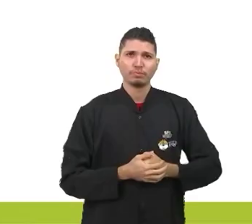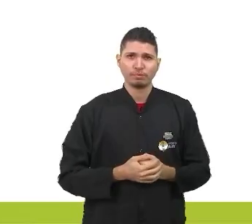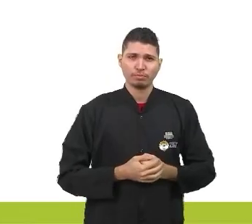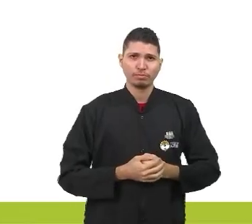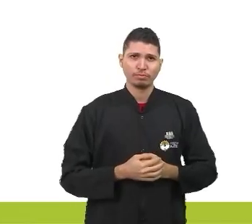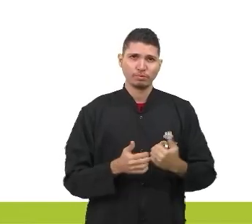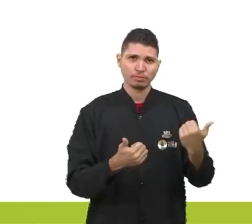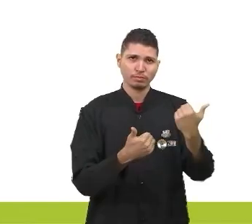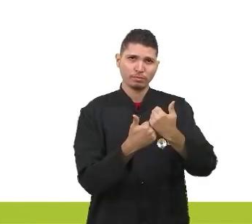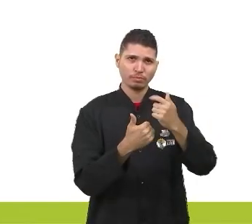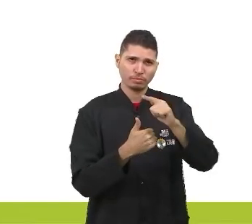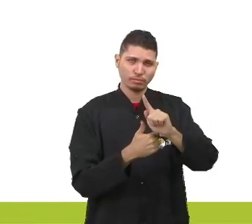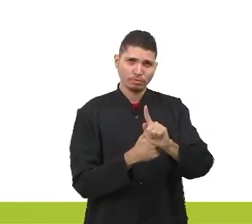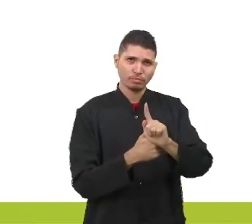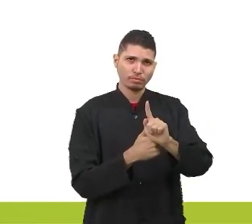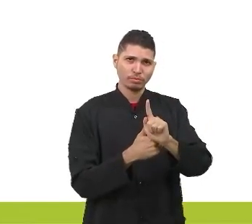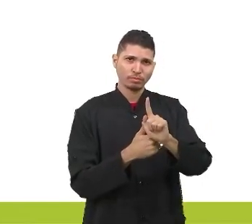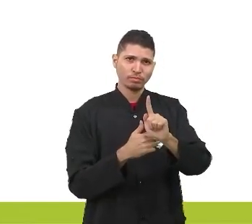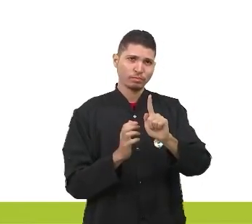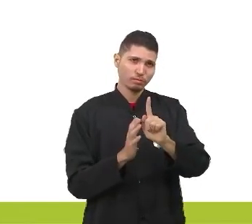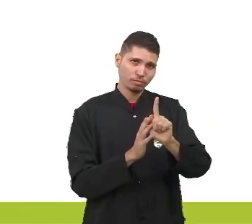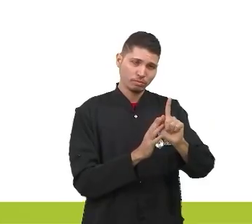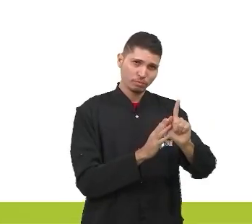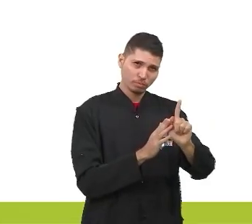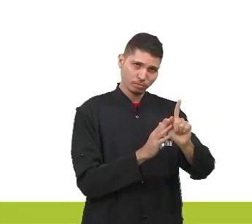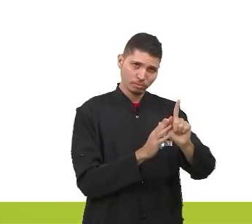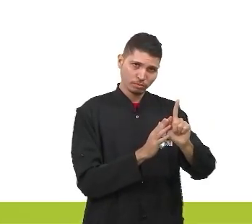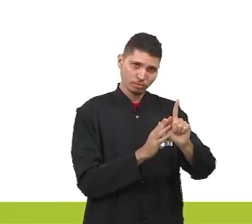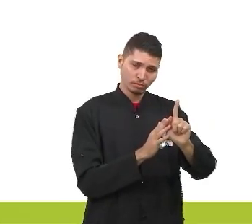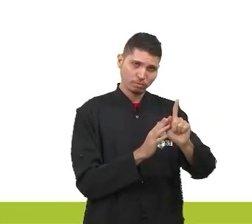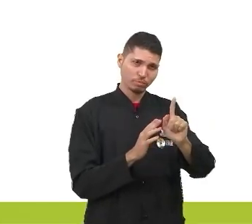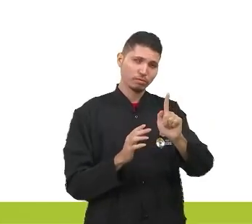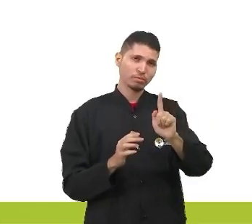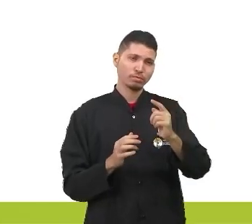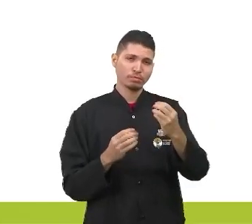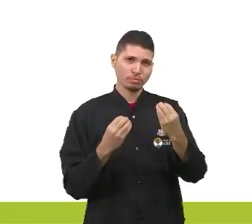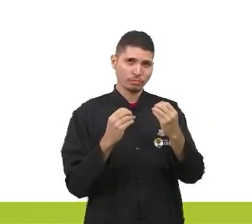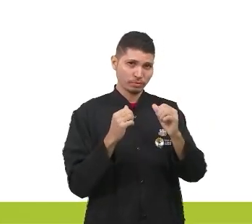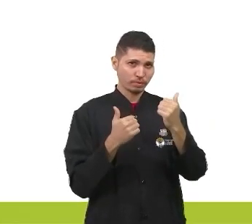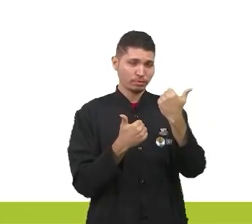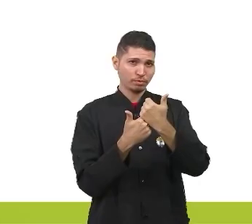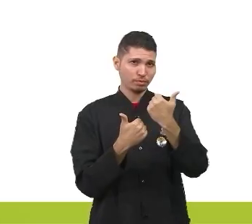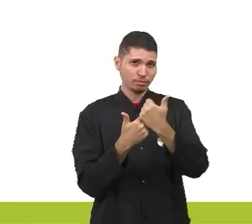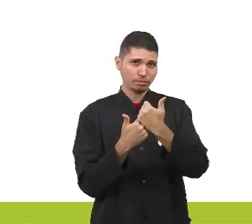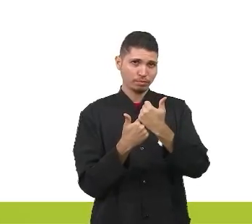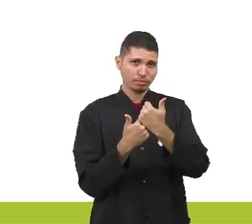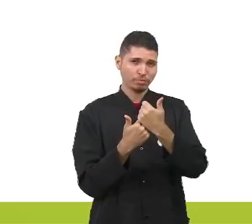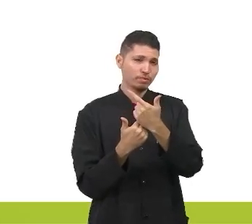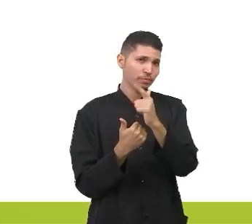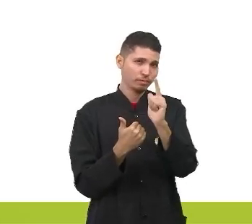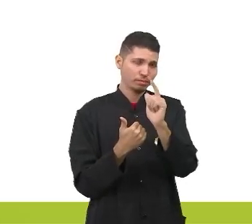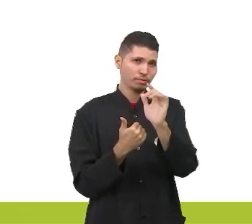de G por C, peraí, vai ter